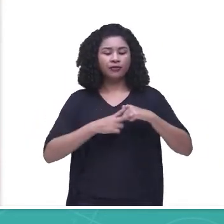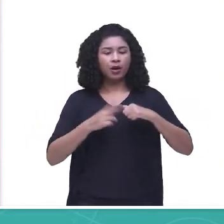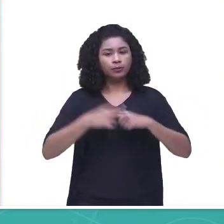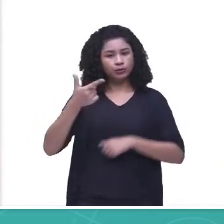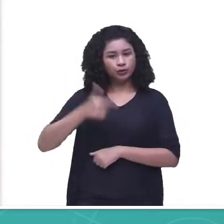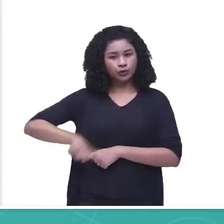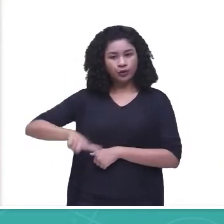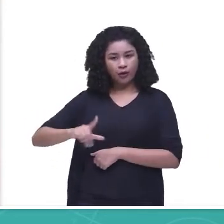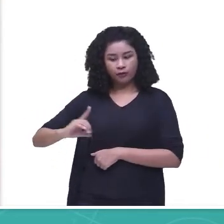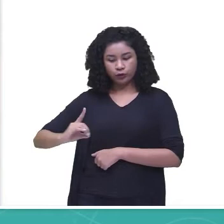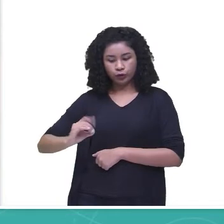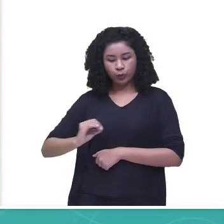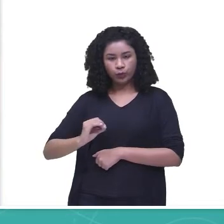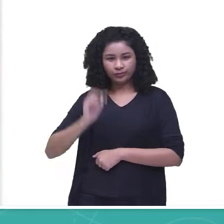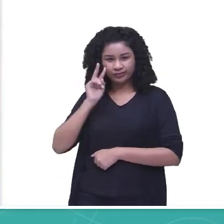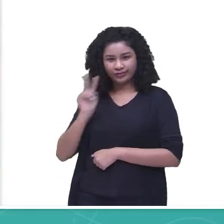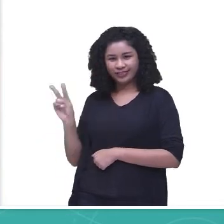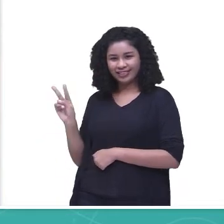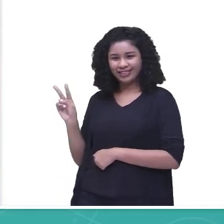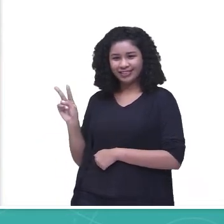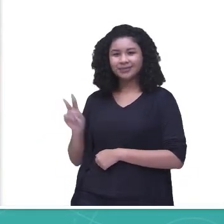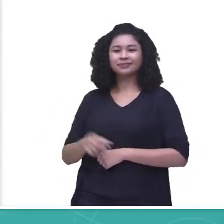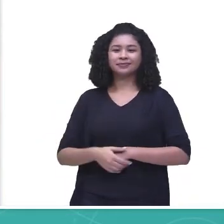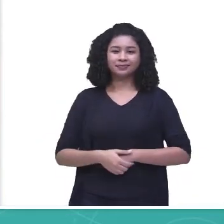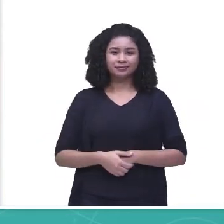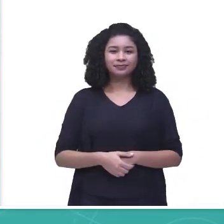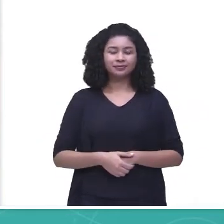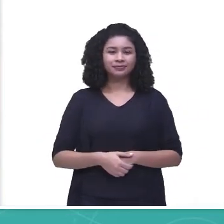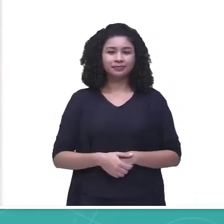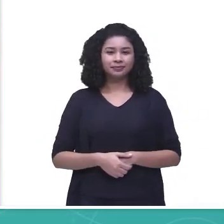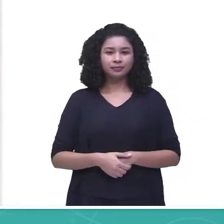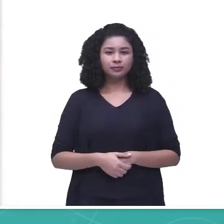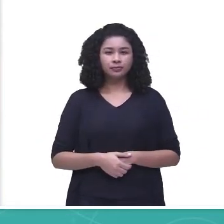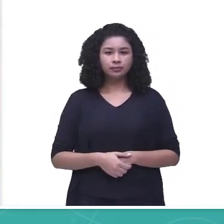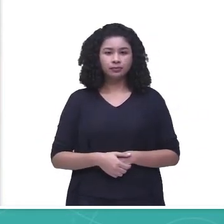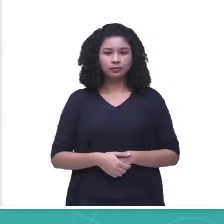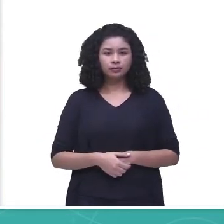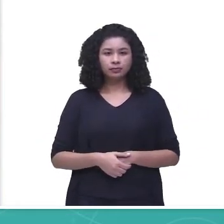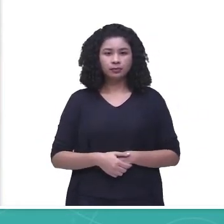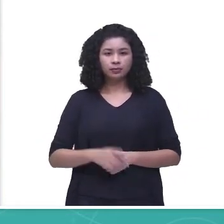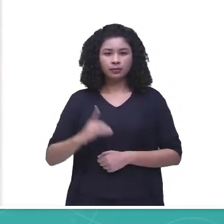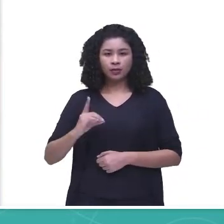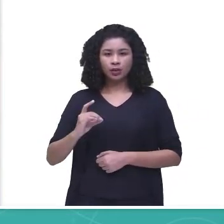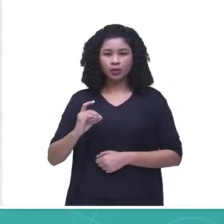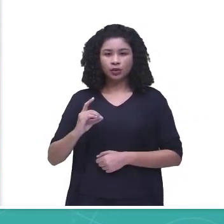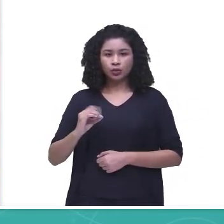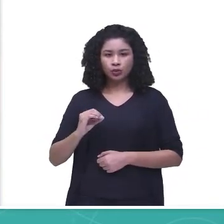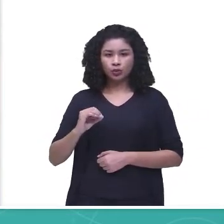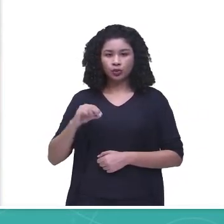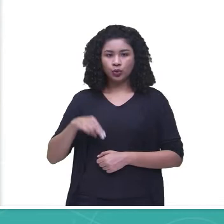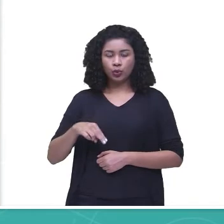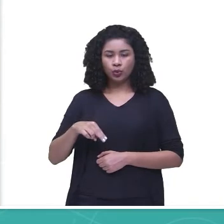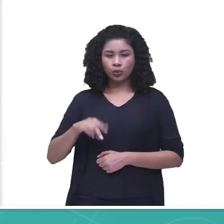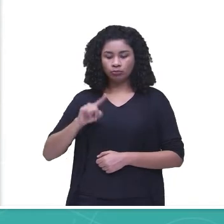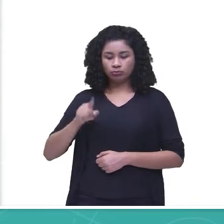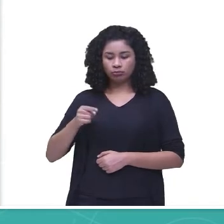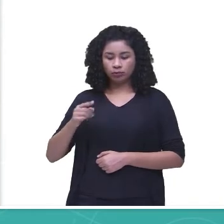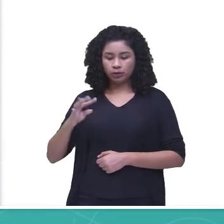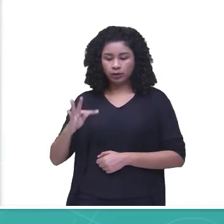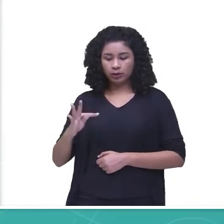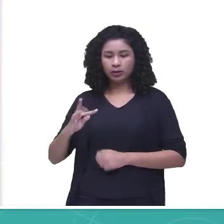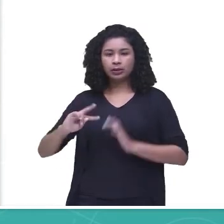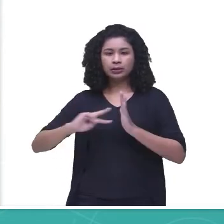don't. Não, eu não estudo espanhol. A palavrinha don't é a junção da palavrinha do